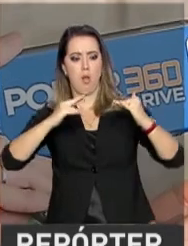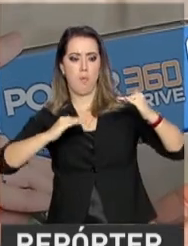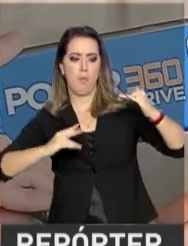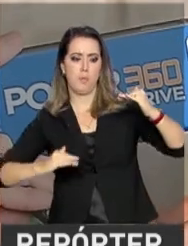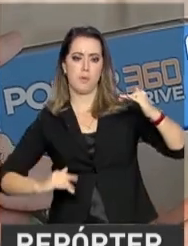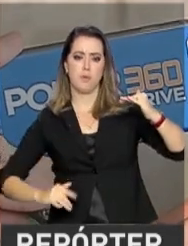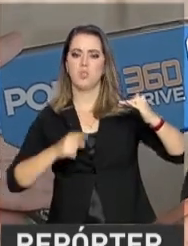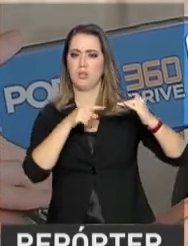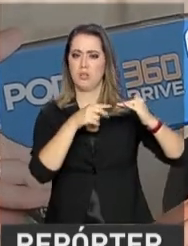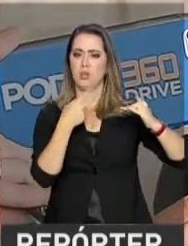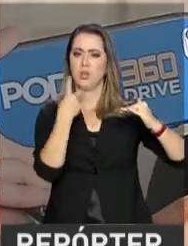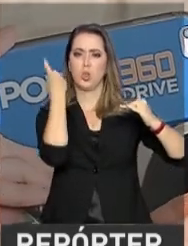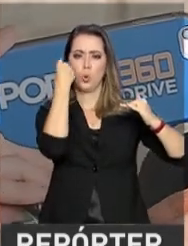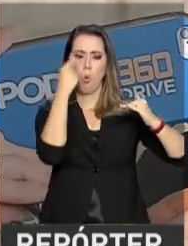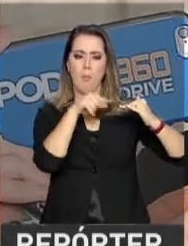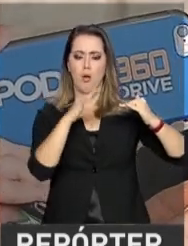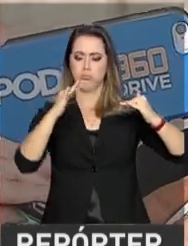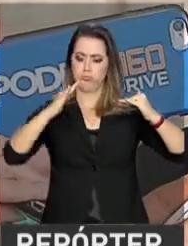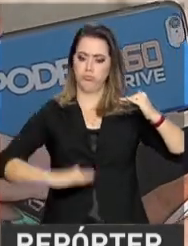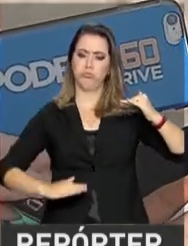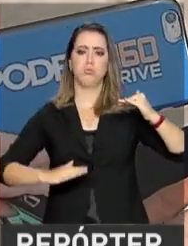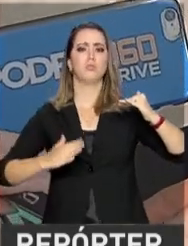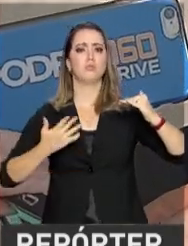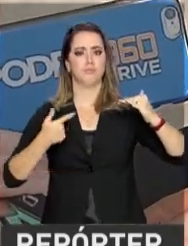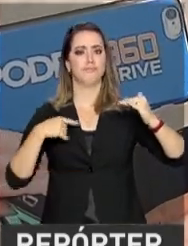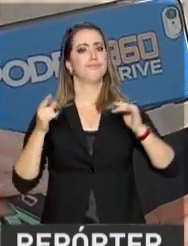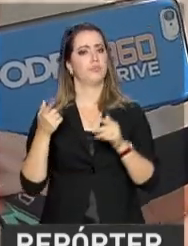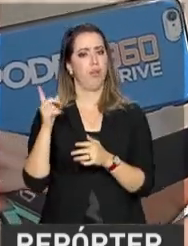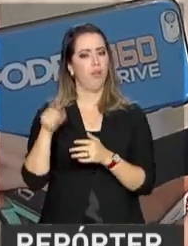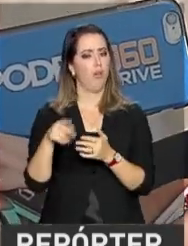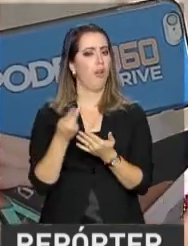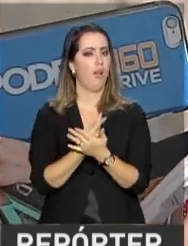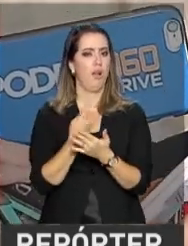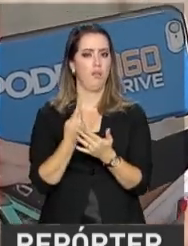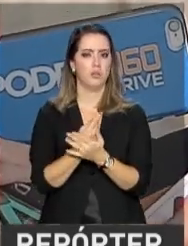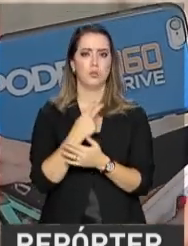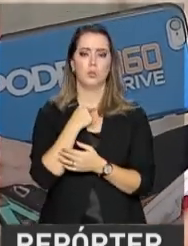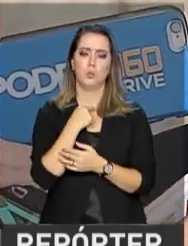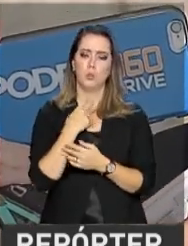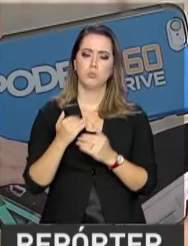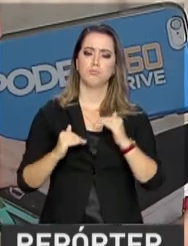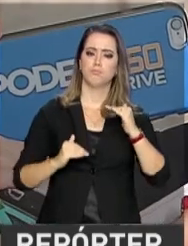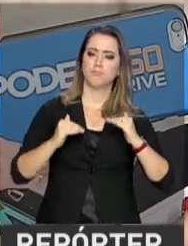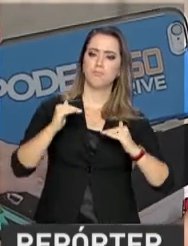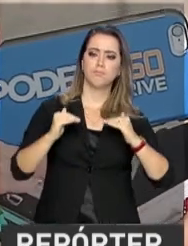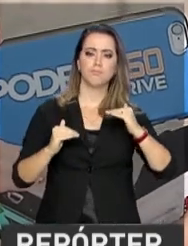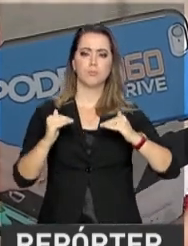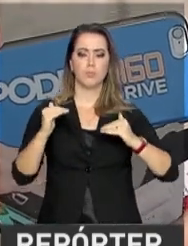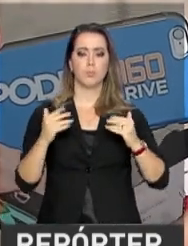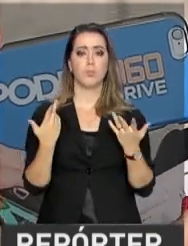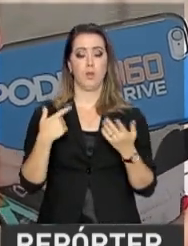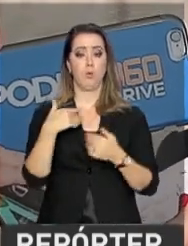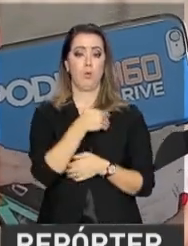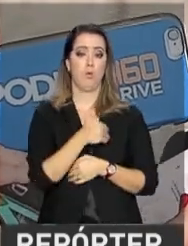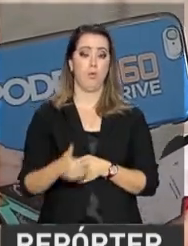dessas ações desleais de comércio o governo brasileiro poderá